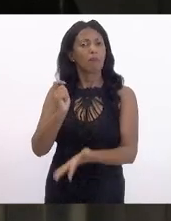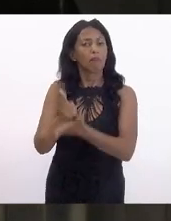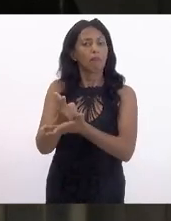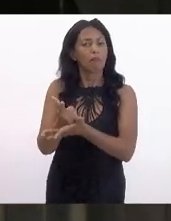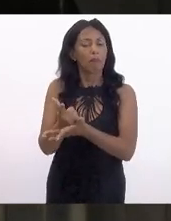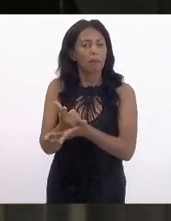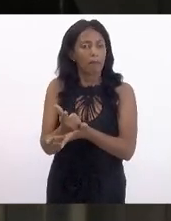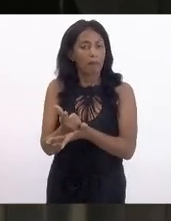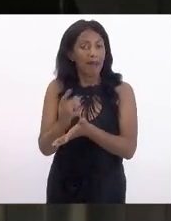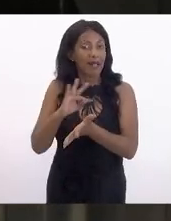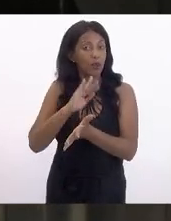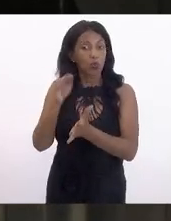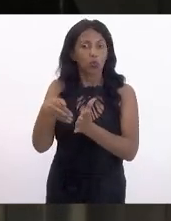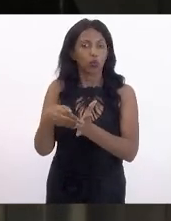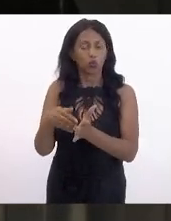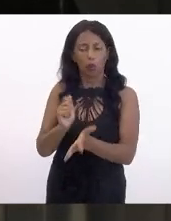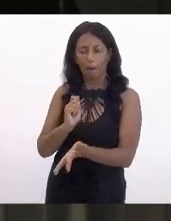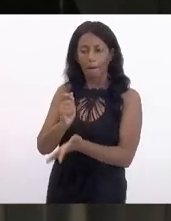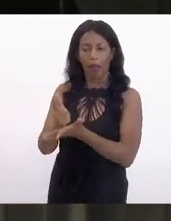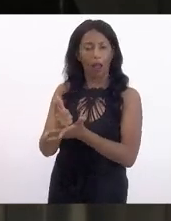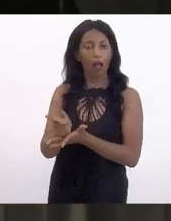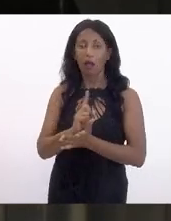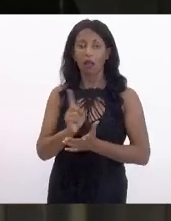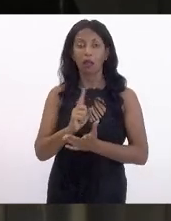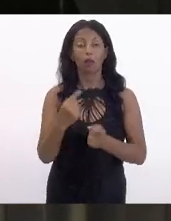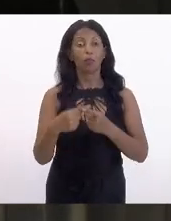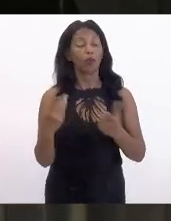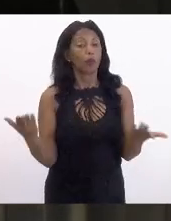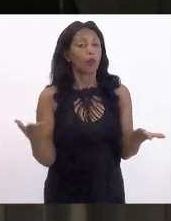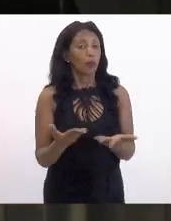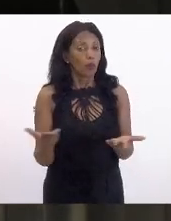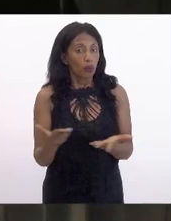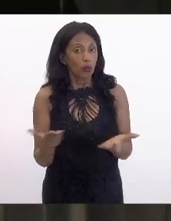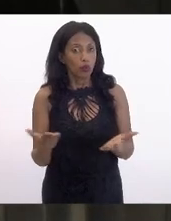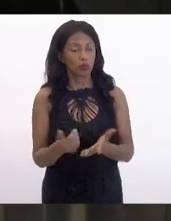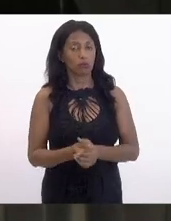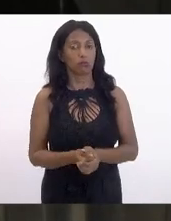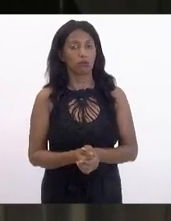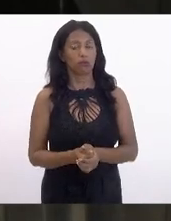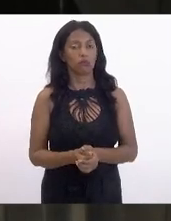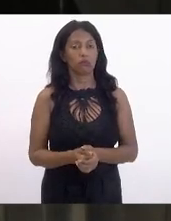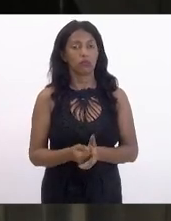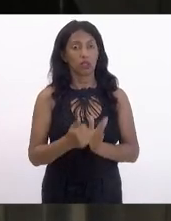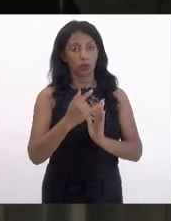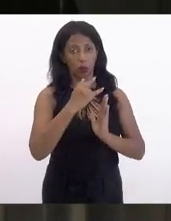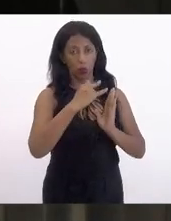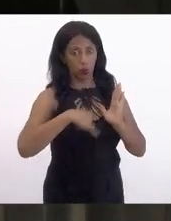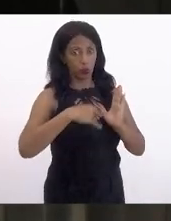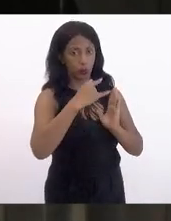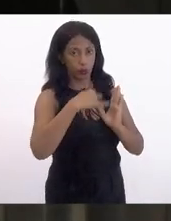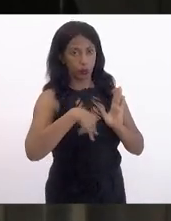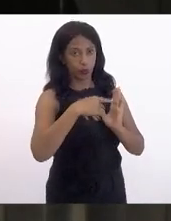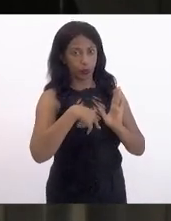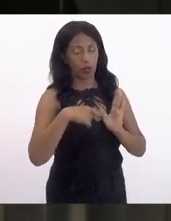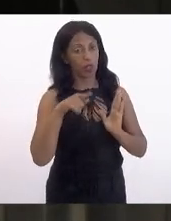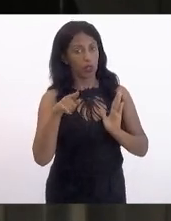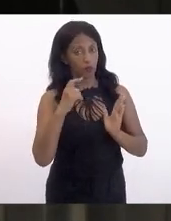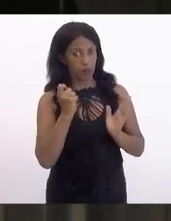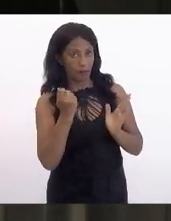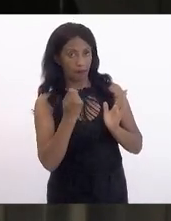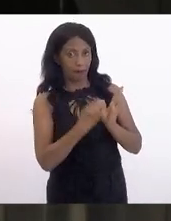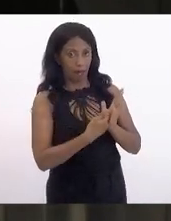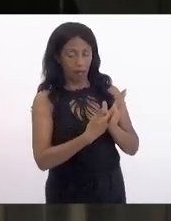na integridade porque hoje esta guia que você